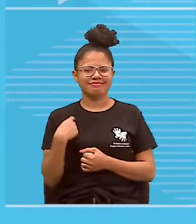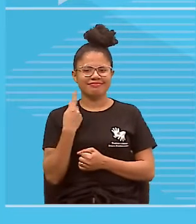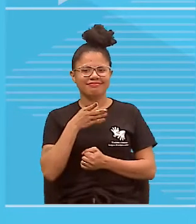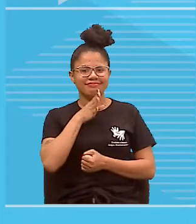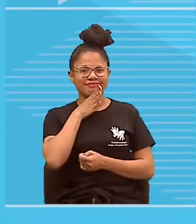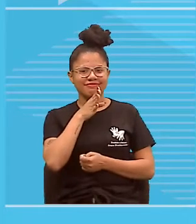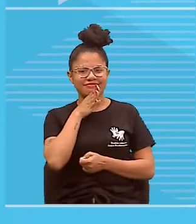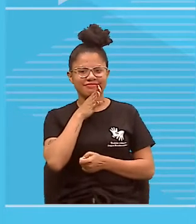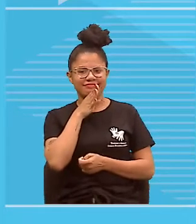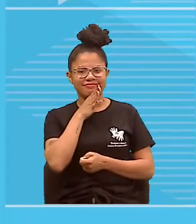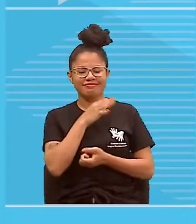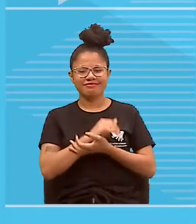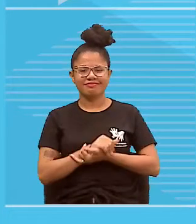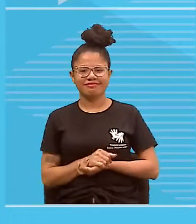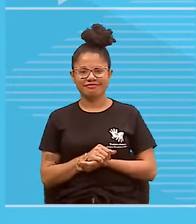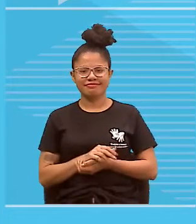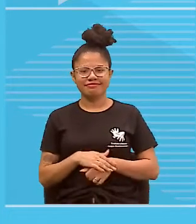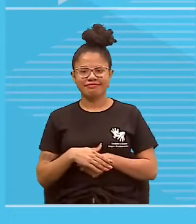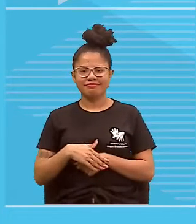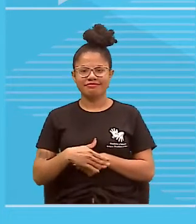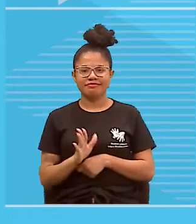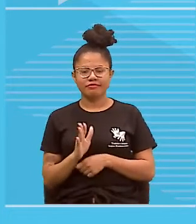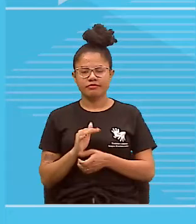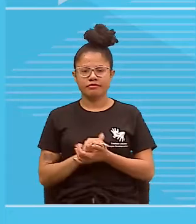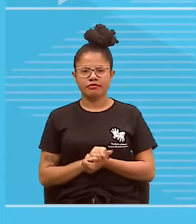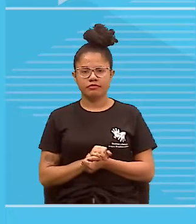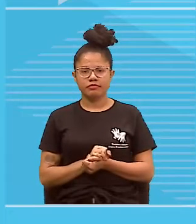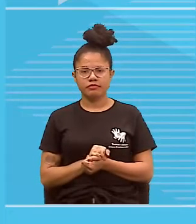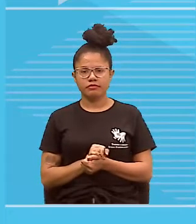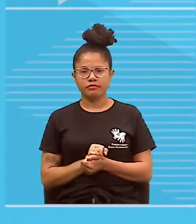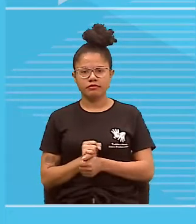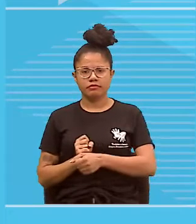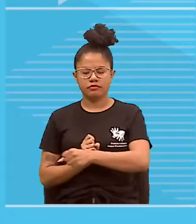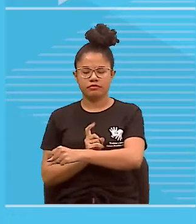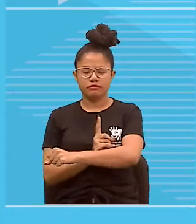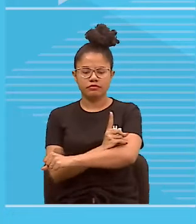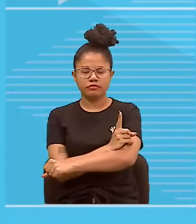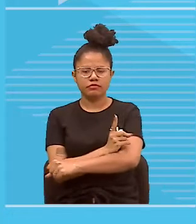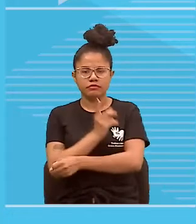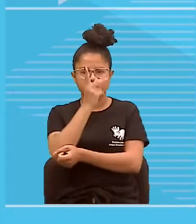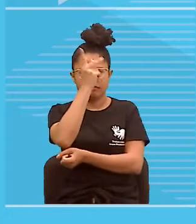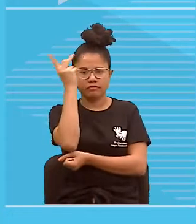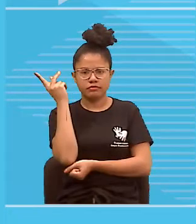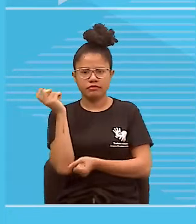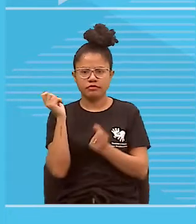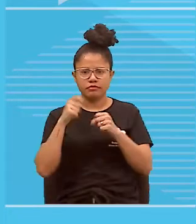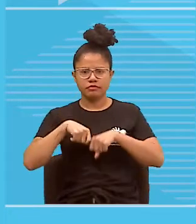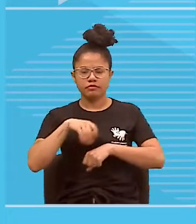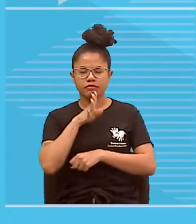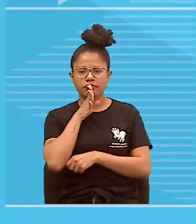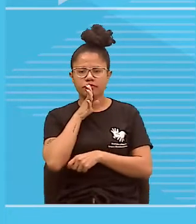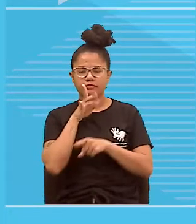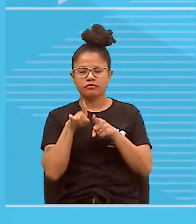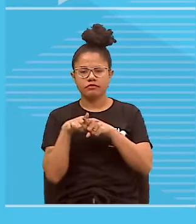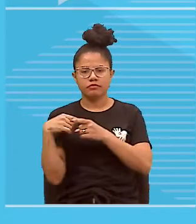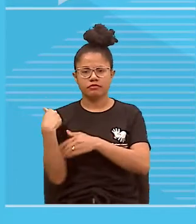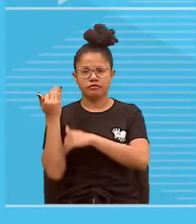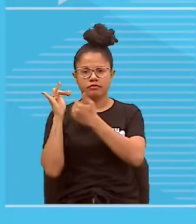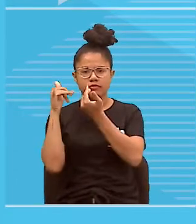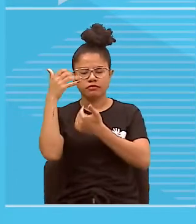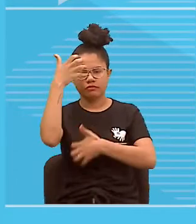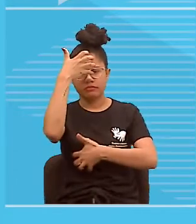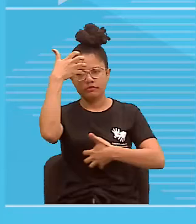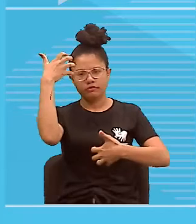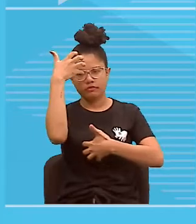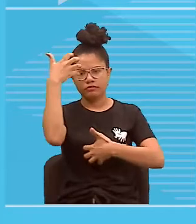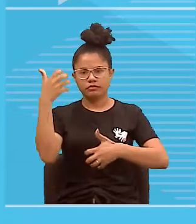a evolução humana a gente precisa também conhecer um pouco da evolução dos primatas dos outros primatas